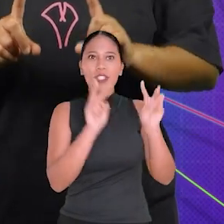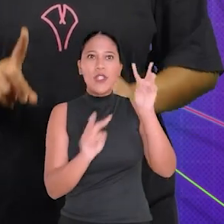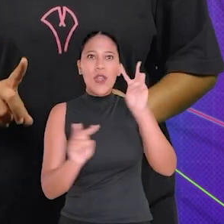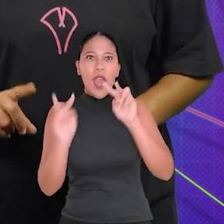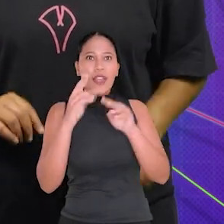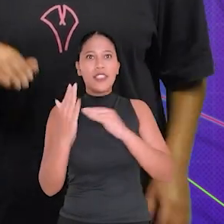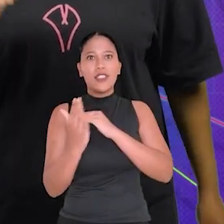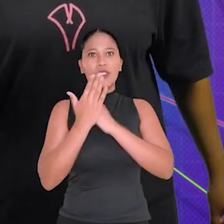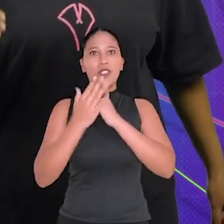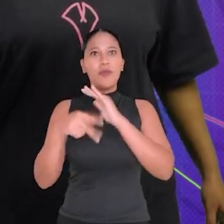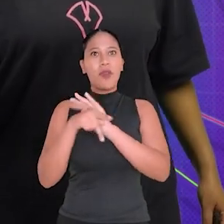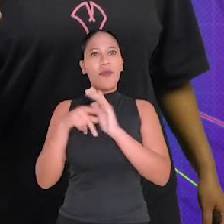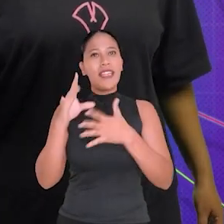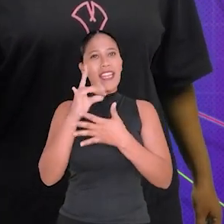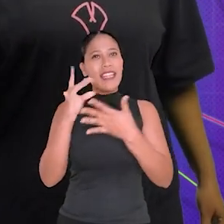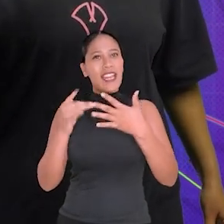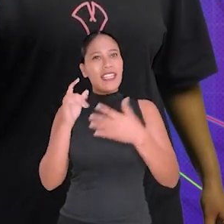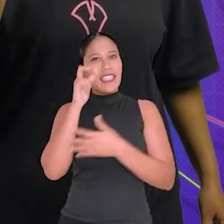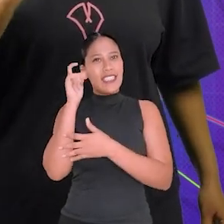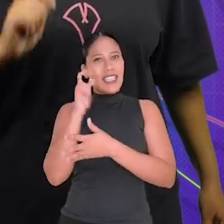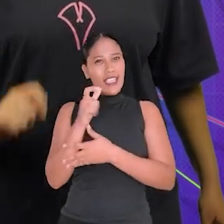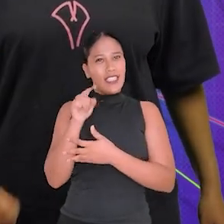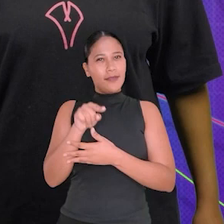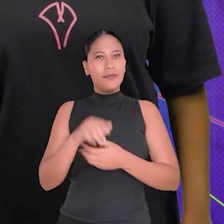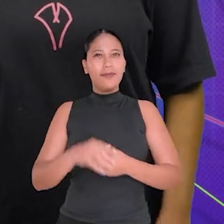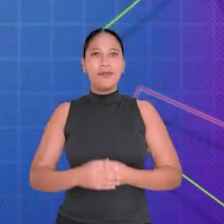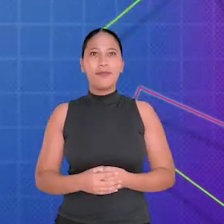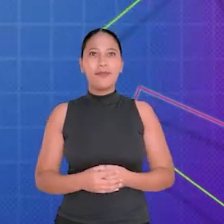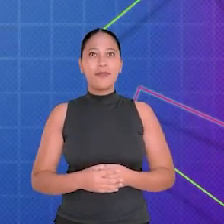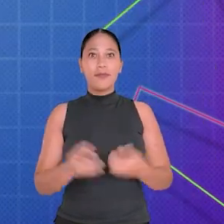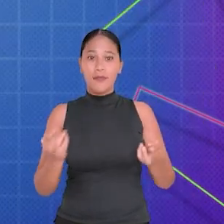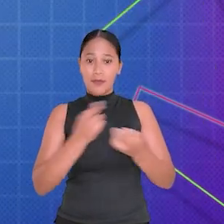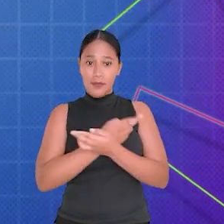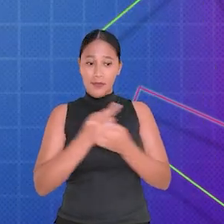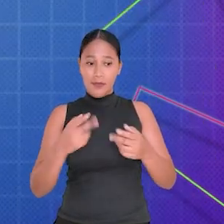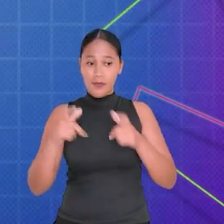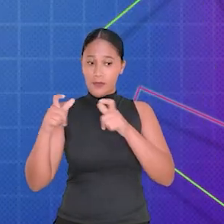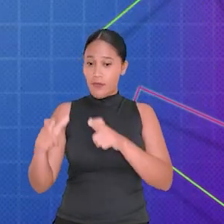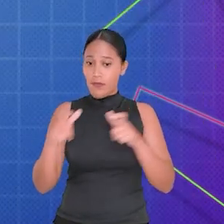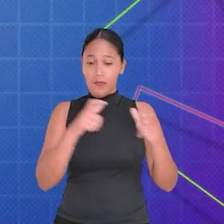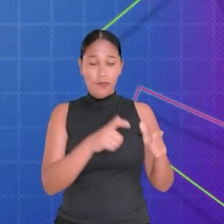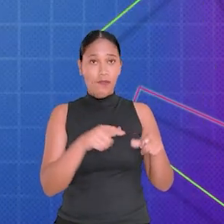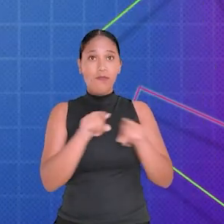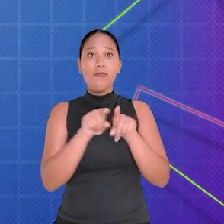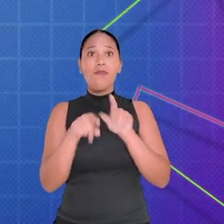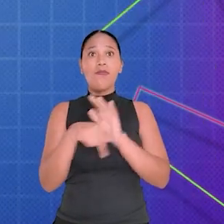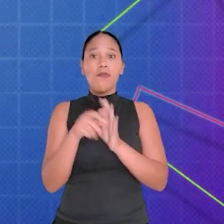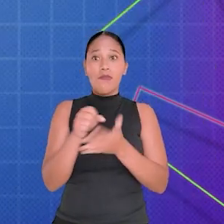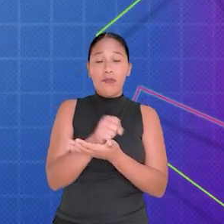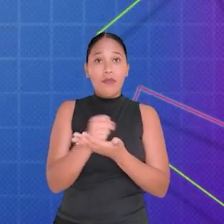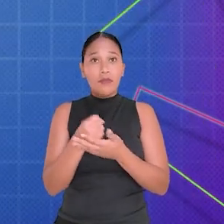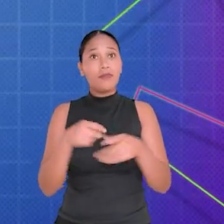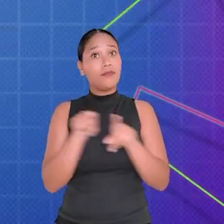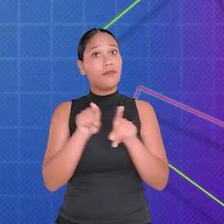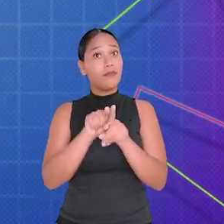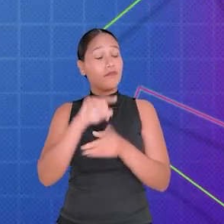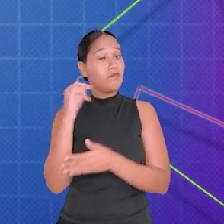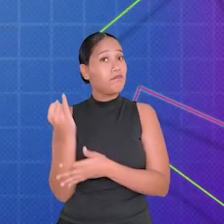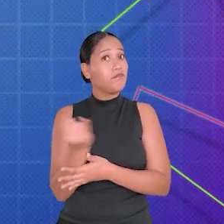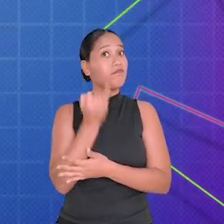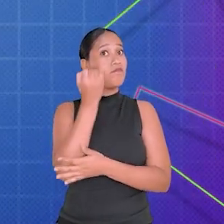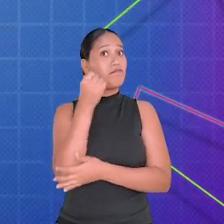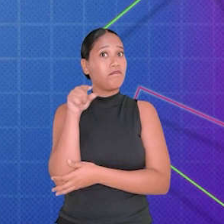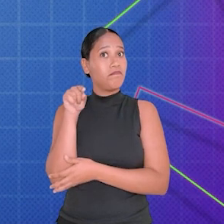padrões visuais ajudam a adicionar detalhes e interesse visual. A relação espacial entre os objetos e a jogabilidade também é uma